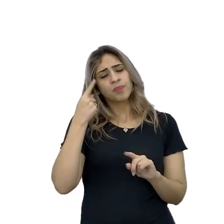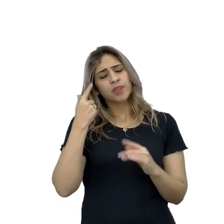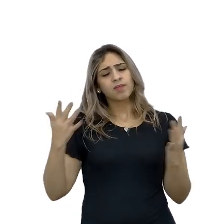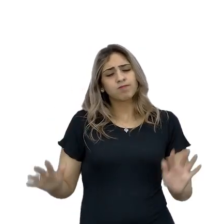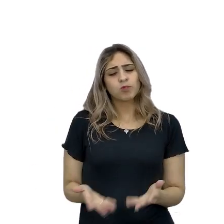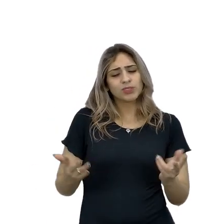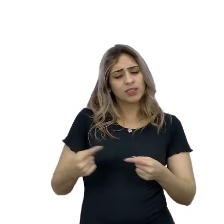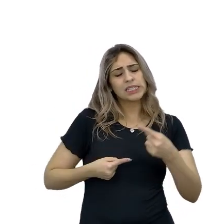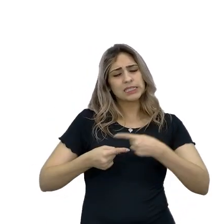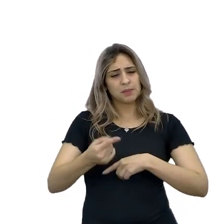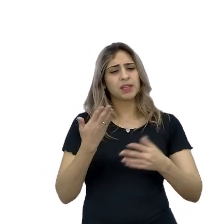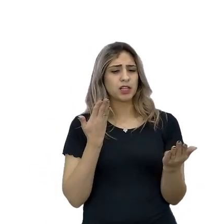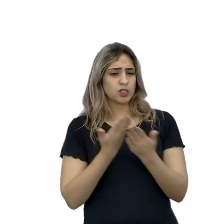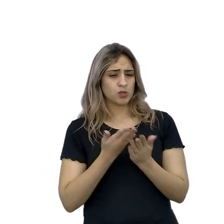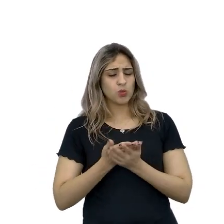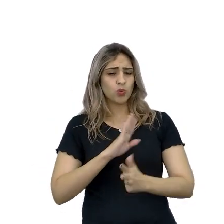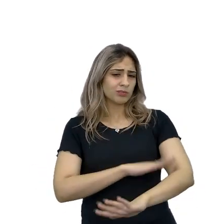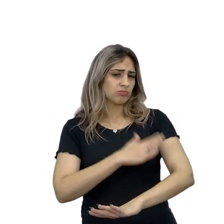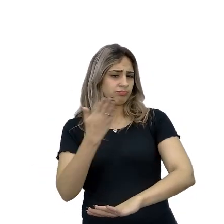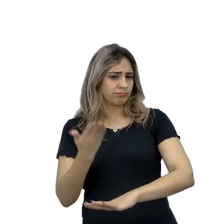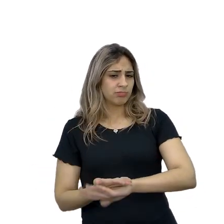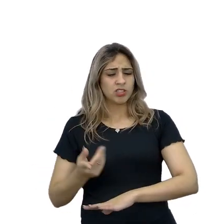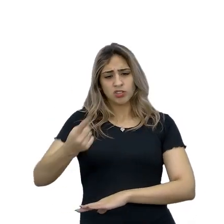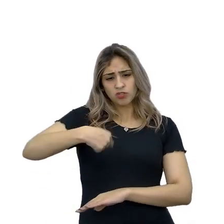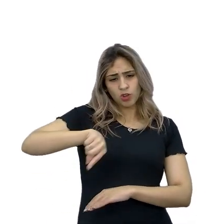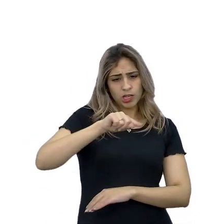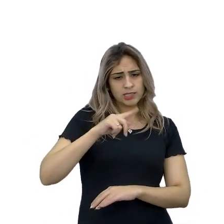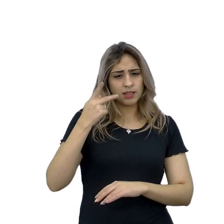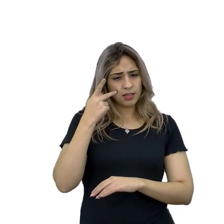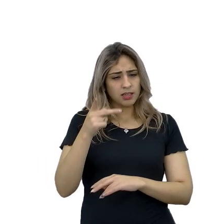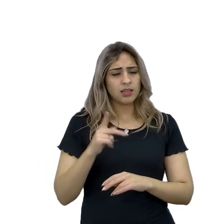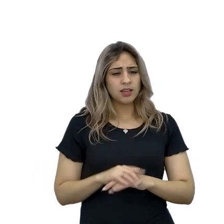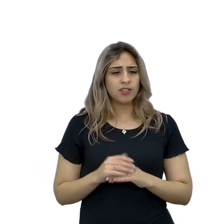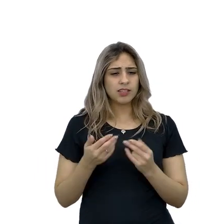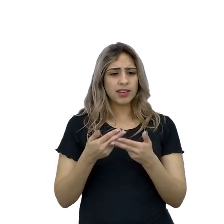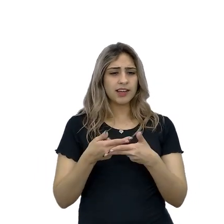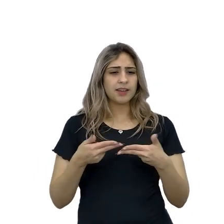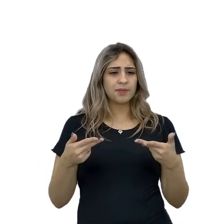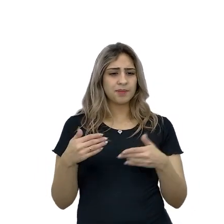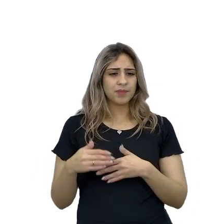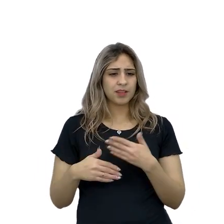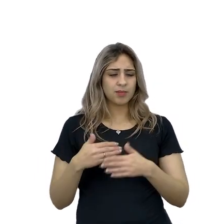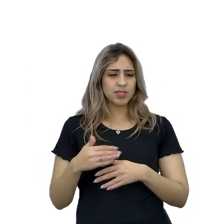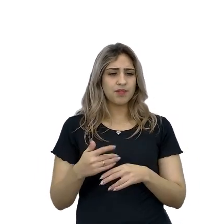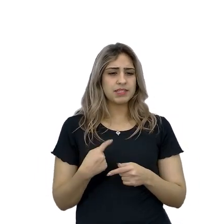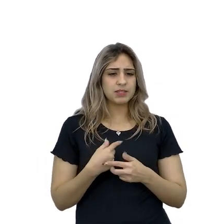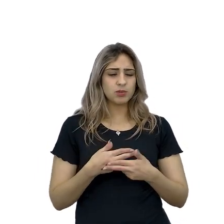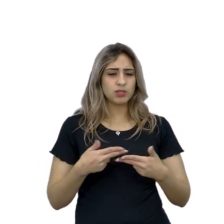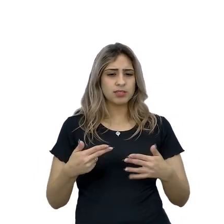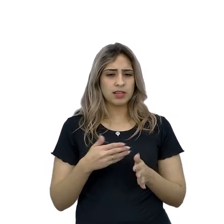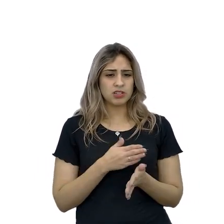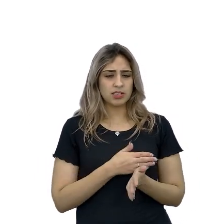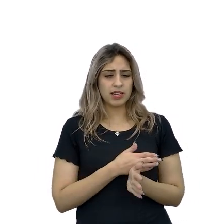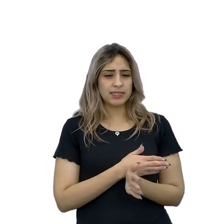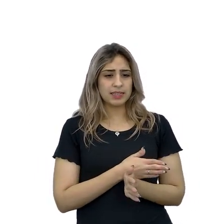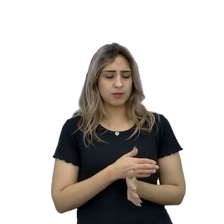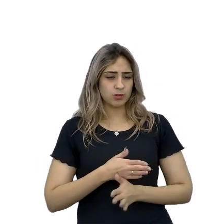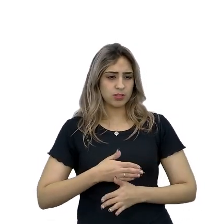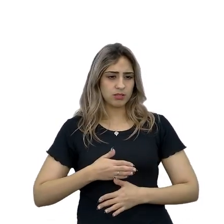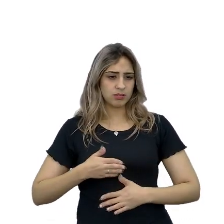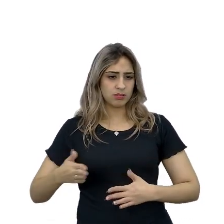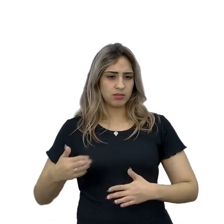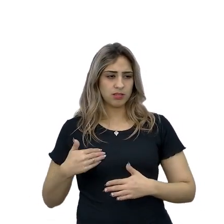fortalecer a semana de estudos intensivos para que os professores, né, possam fazer